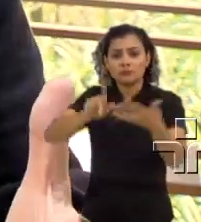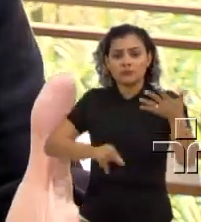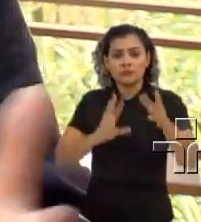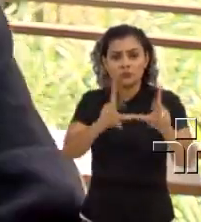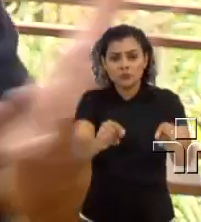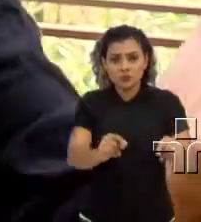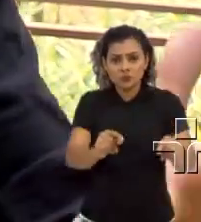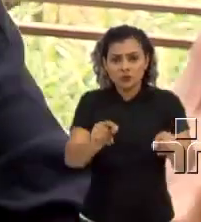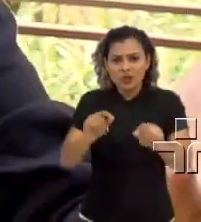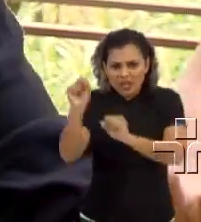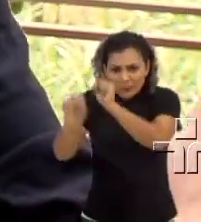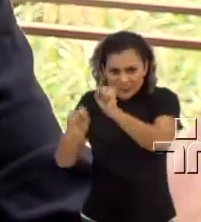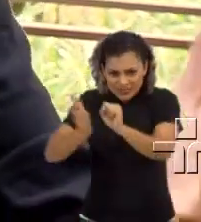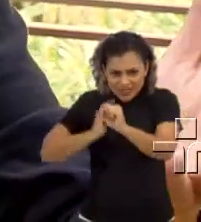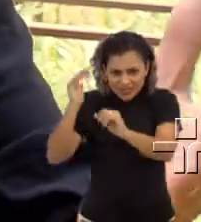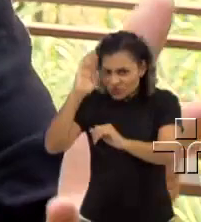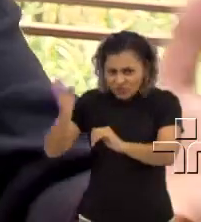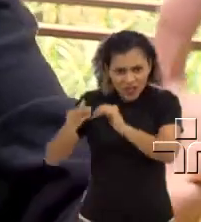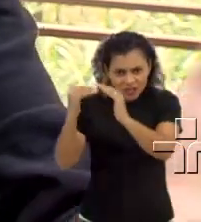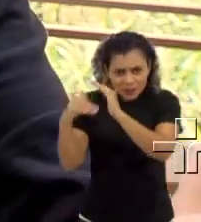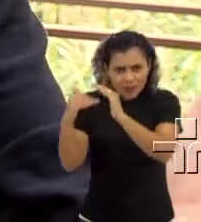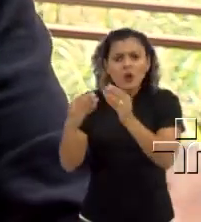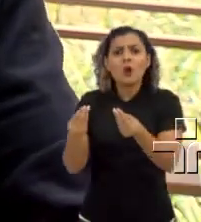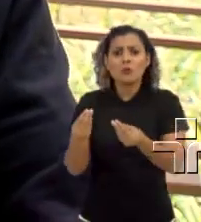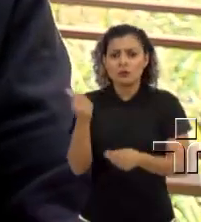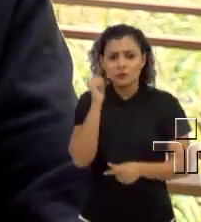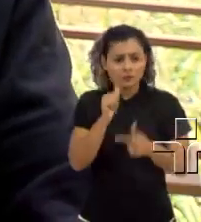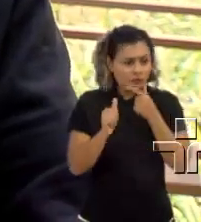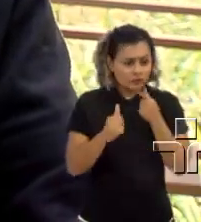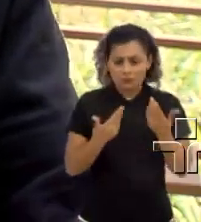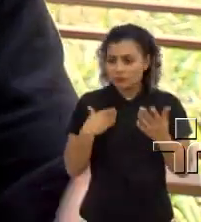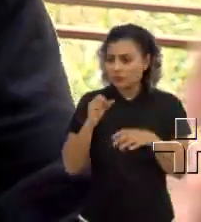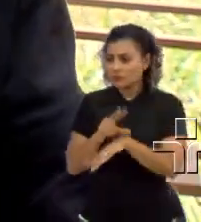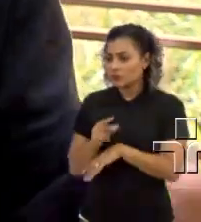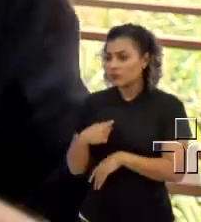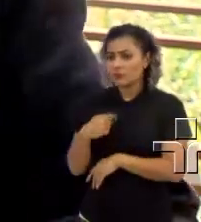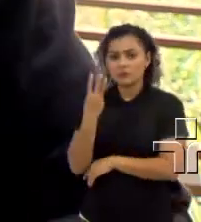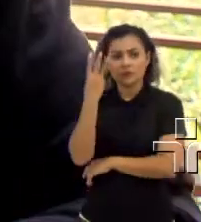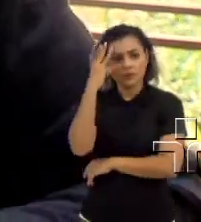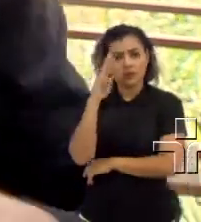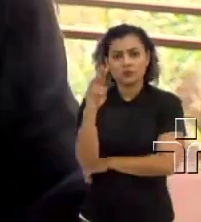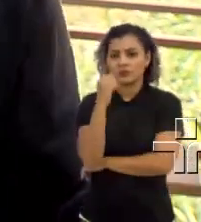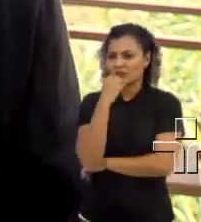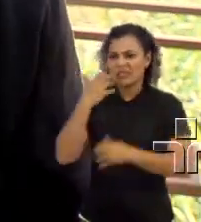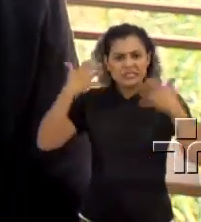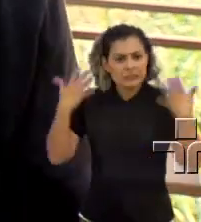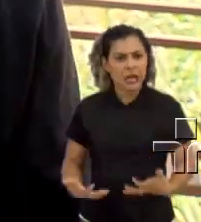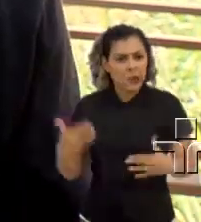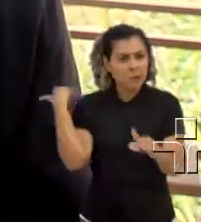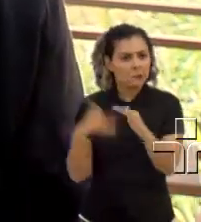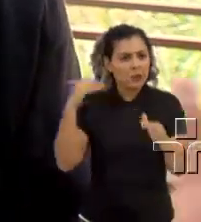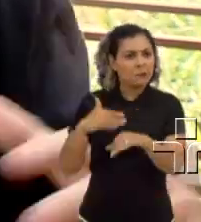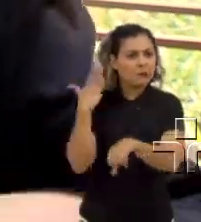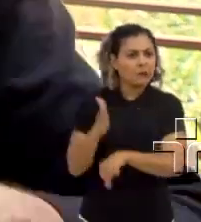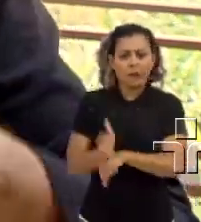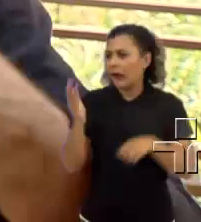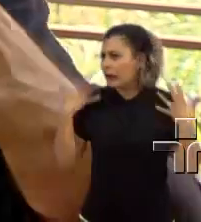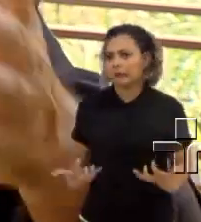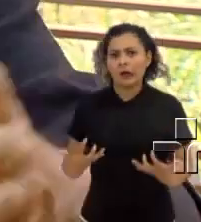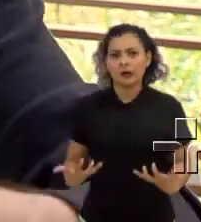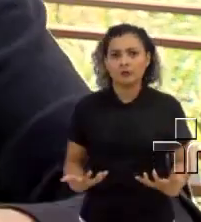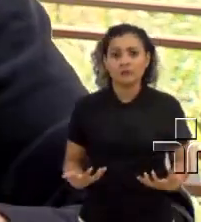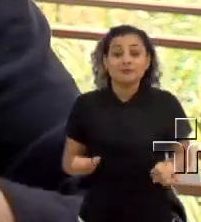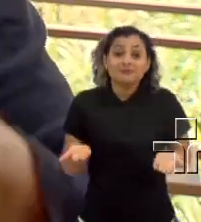baseada em e-mail, como é que ela vai fazer? A menina, o menino vai entrar lá e em 3 dias vai achar um saco trabalhar lá. Uhum. Por isso que tem